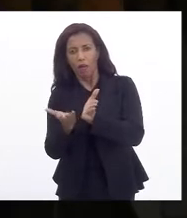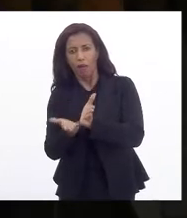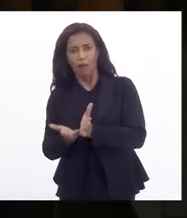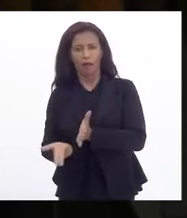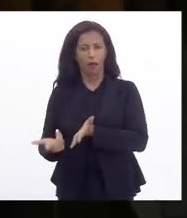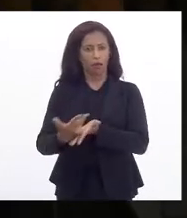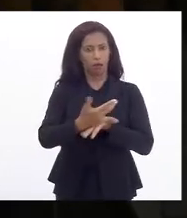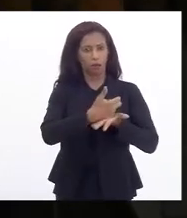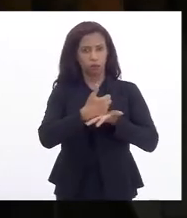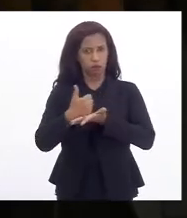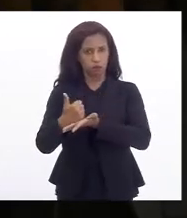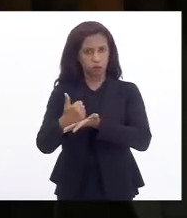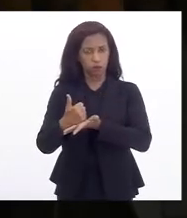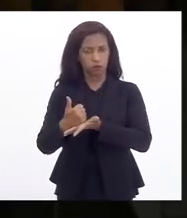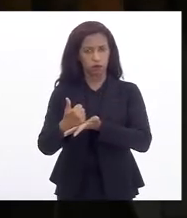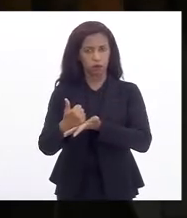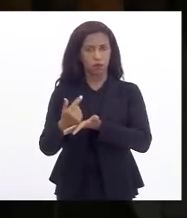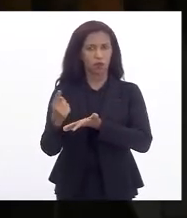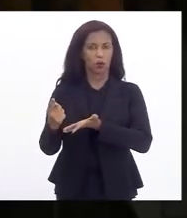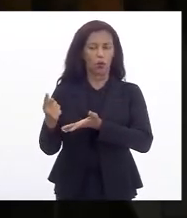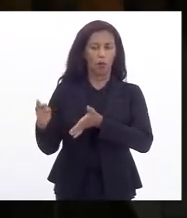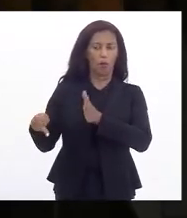de receitas derivadas